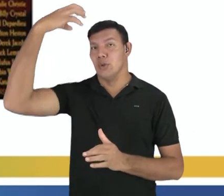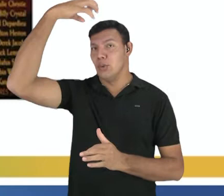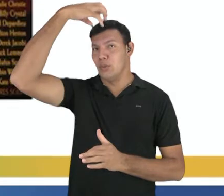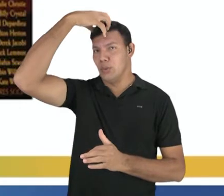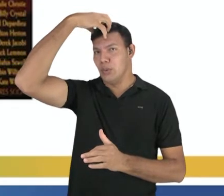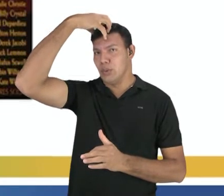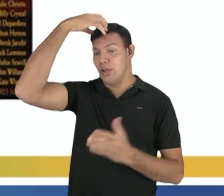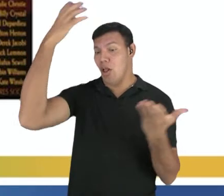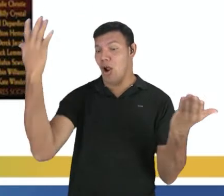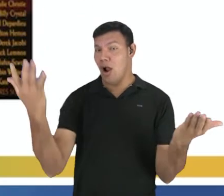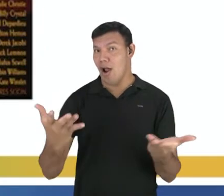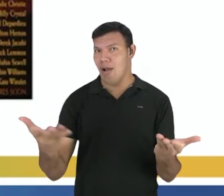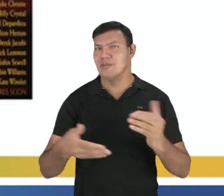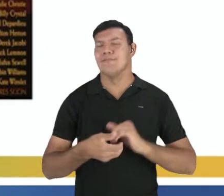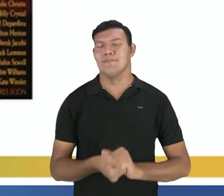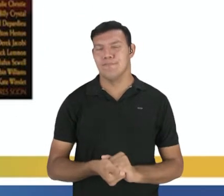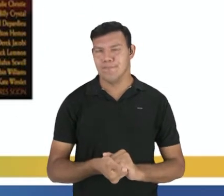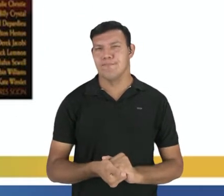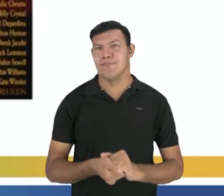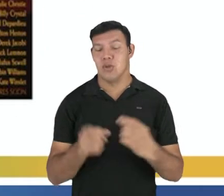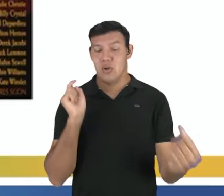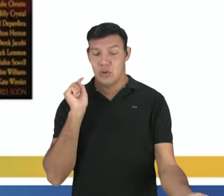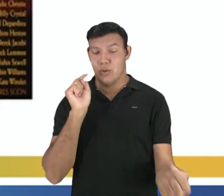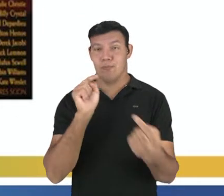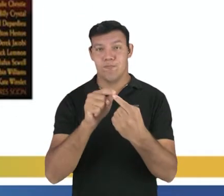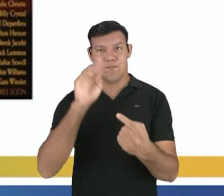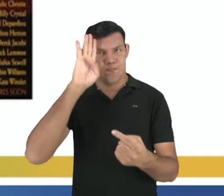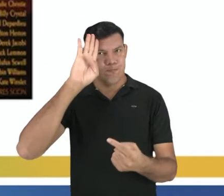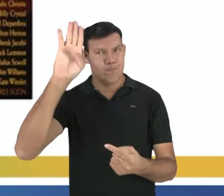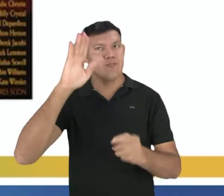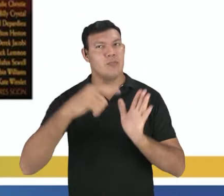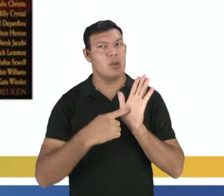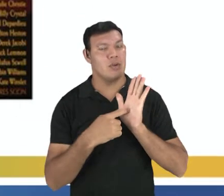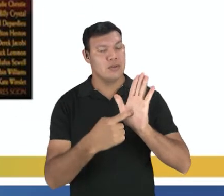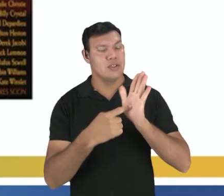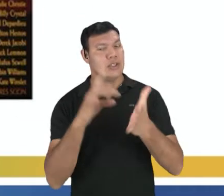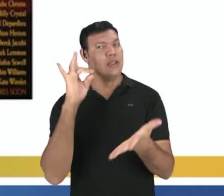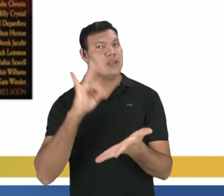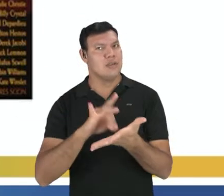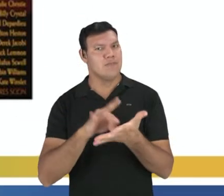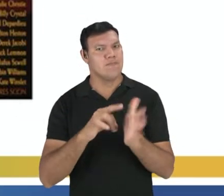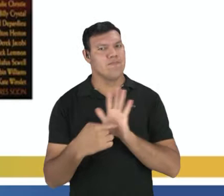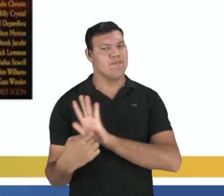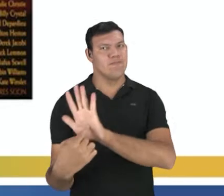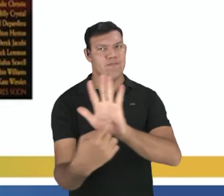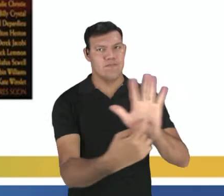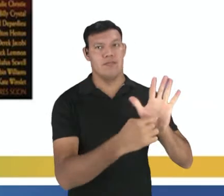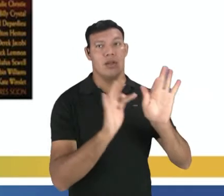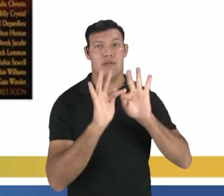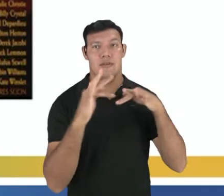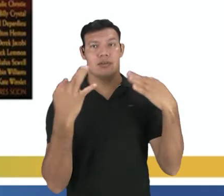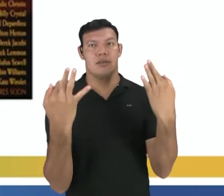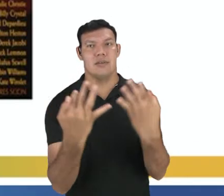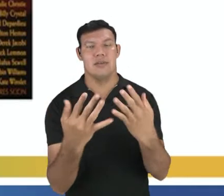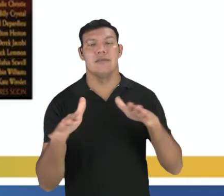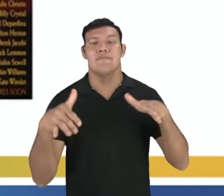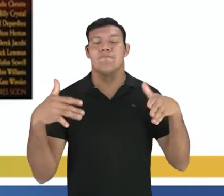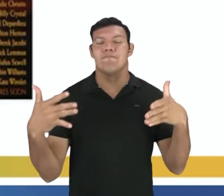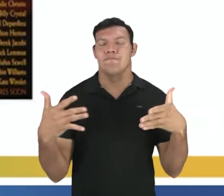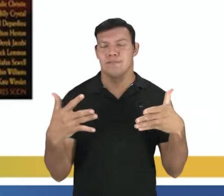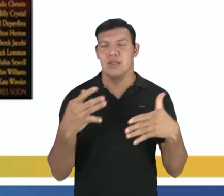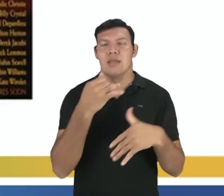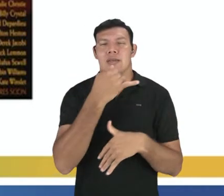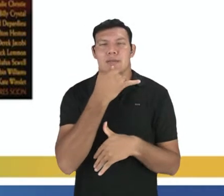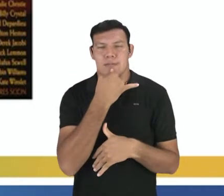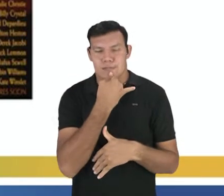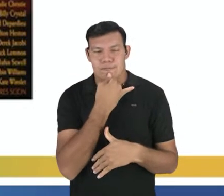rei. Dessa forma, ele tem como objetivo principal mostrar a verdade para todos da família. Tá? Então essa é uma trama aí